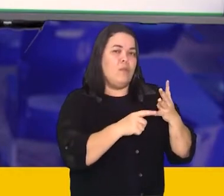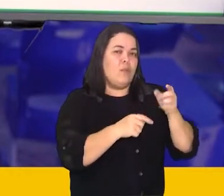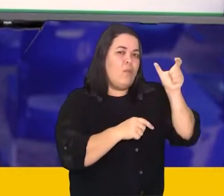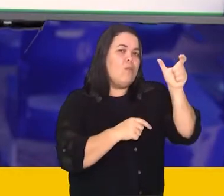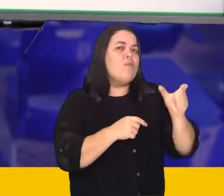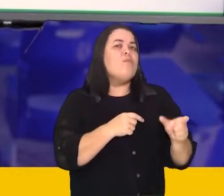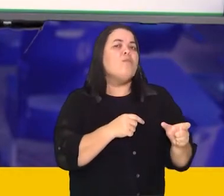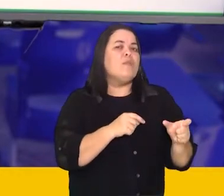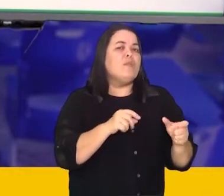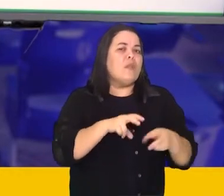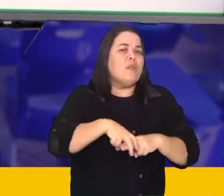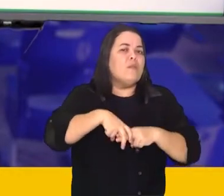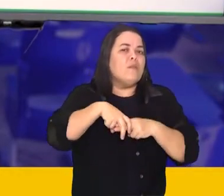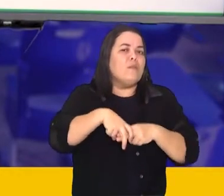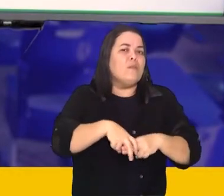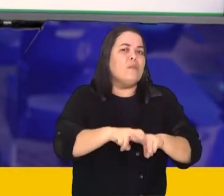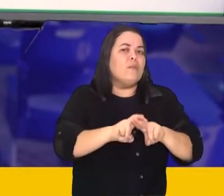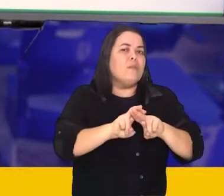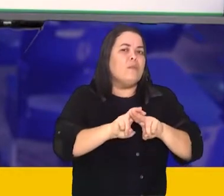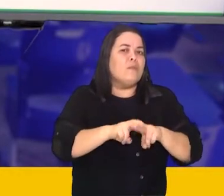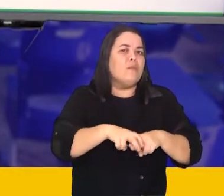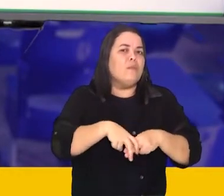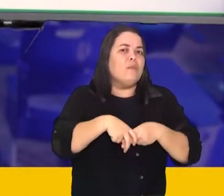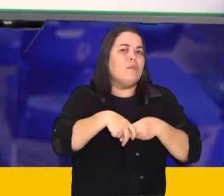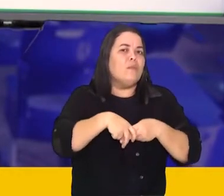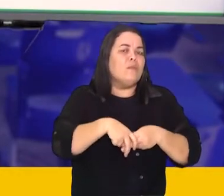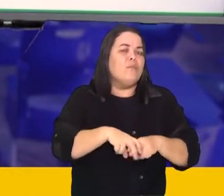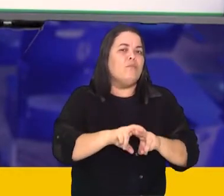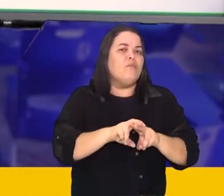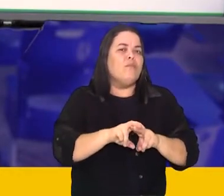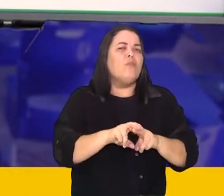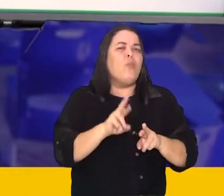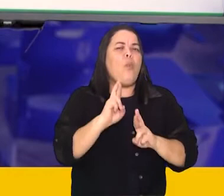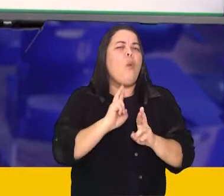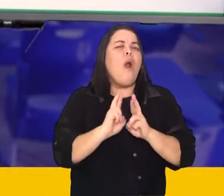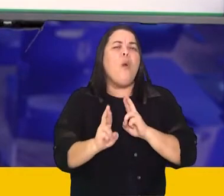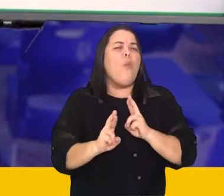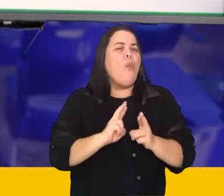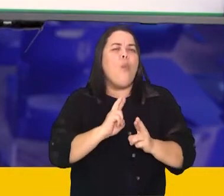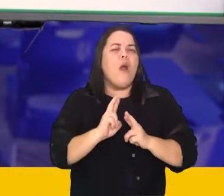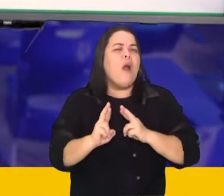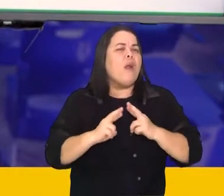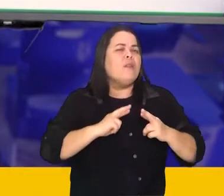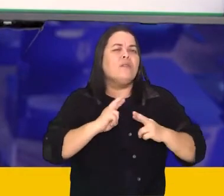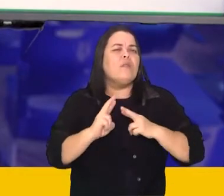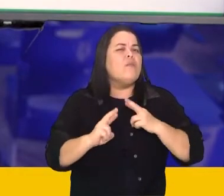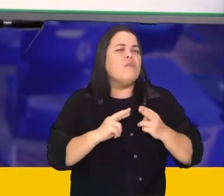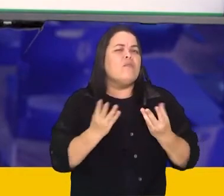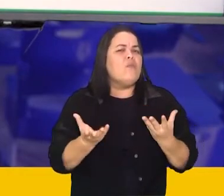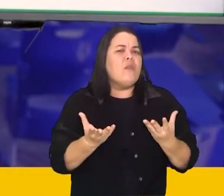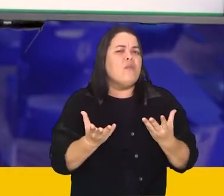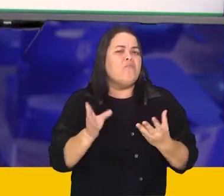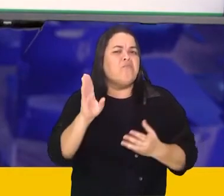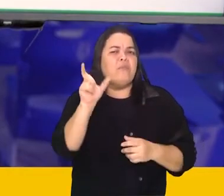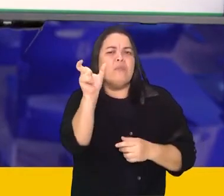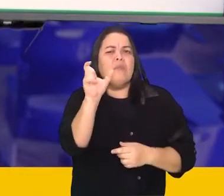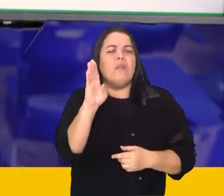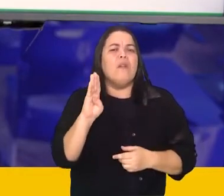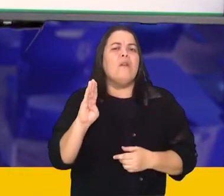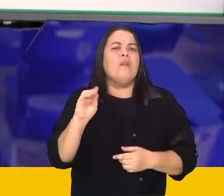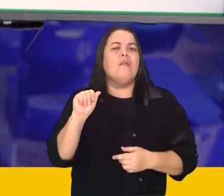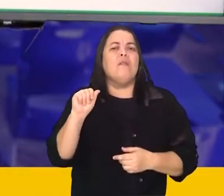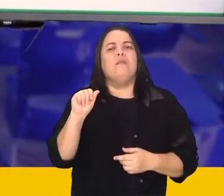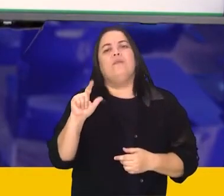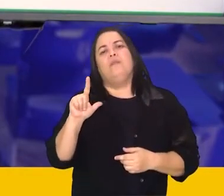está balançando-se. Então veja, a relação que há entre a palavra balanço nessa situação e